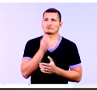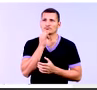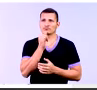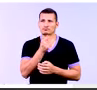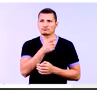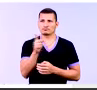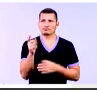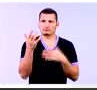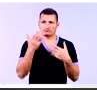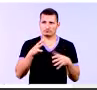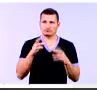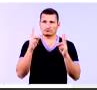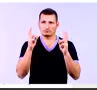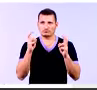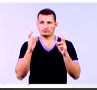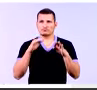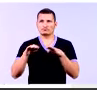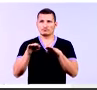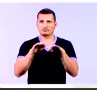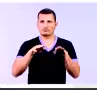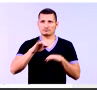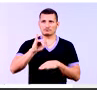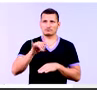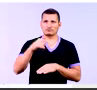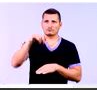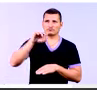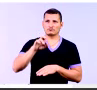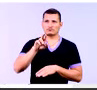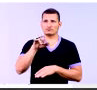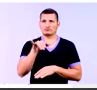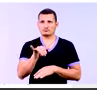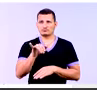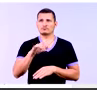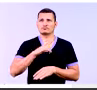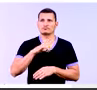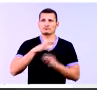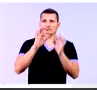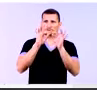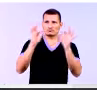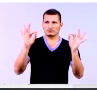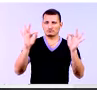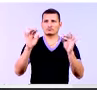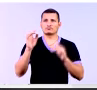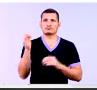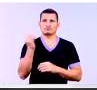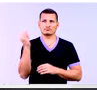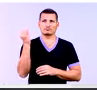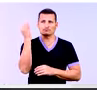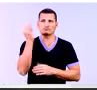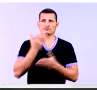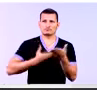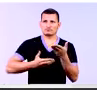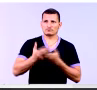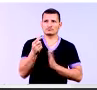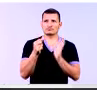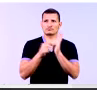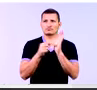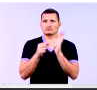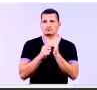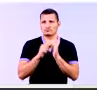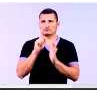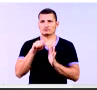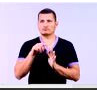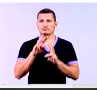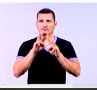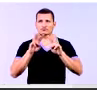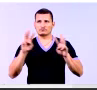padrão do jQuery, links importantes, muita coisa relacionada à ferramenta. É um site